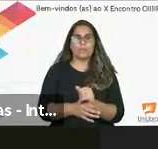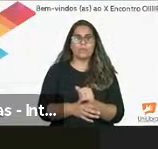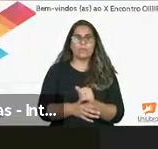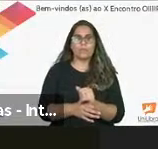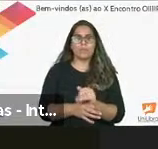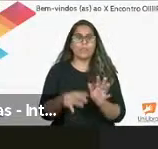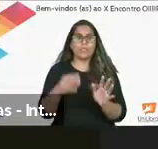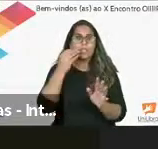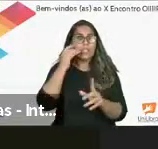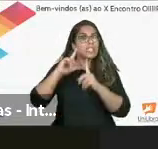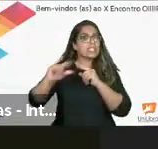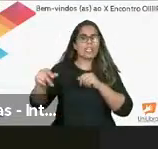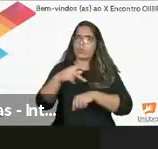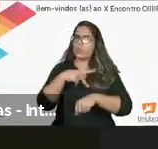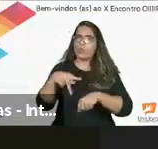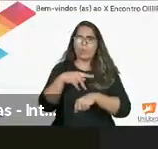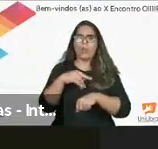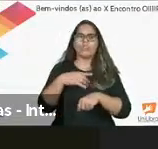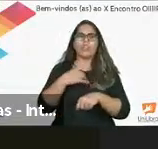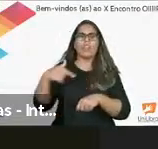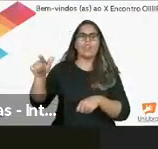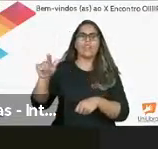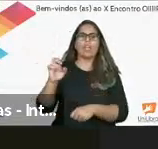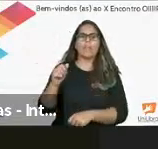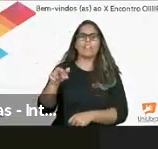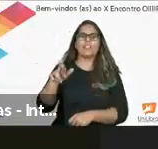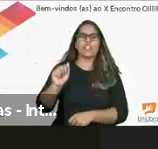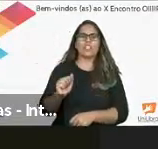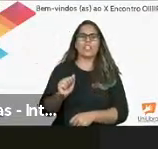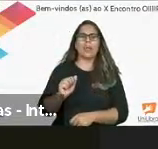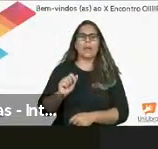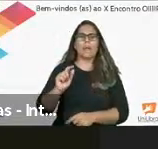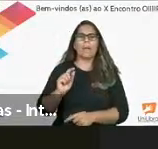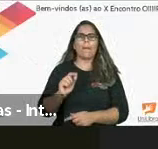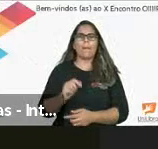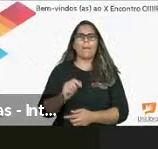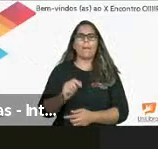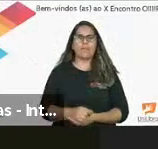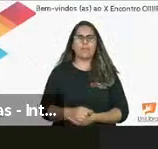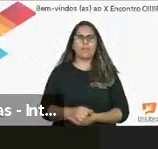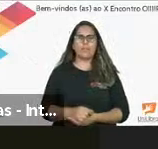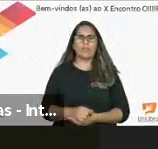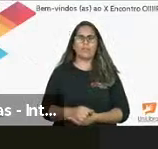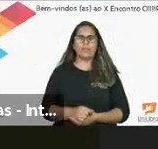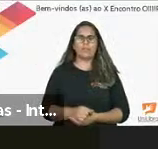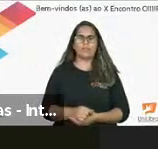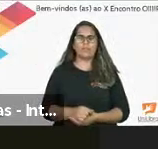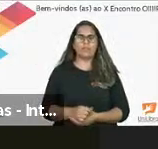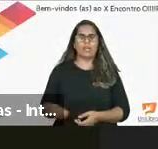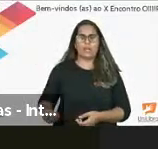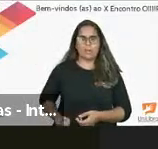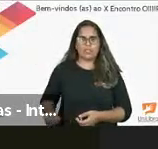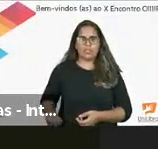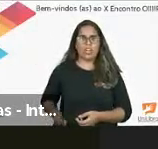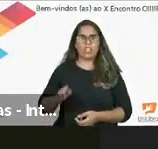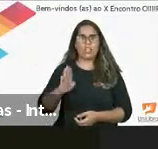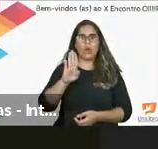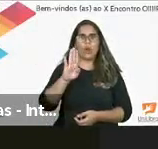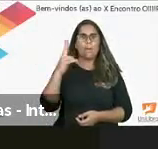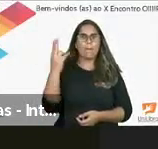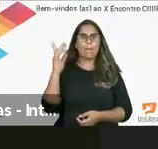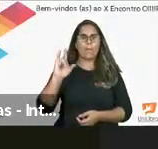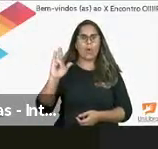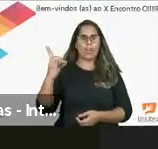tentar sair do país, e ele foi para a Embaixada da Bolívia, no Rio, e